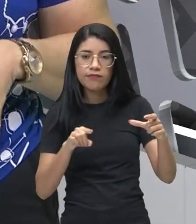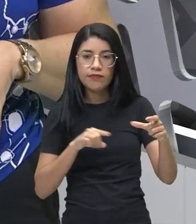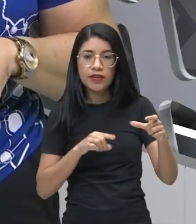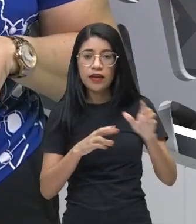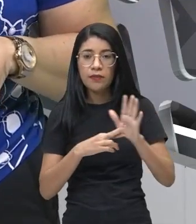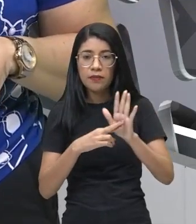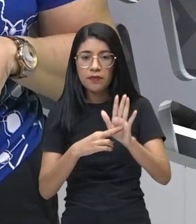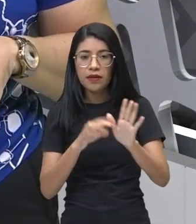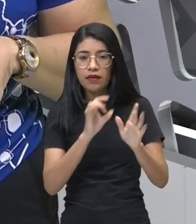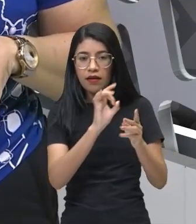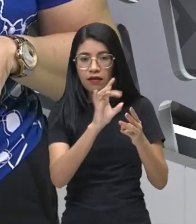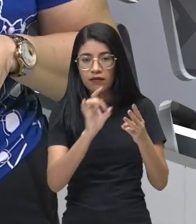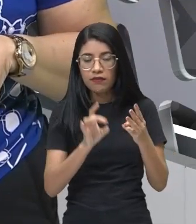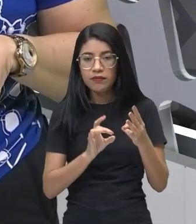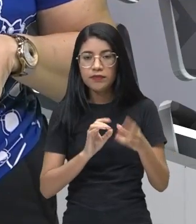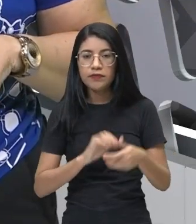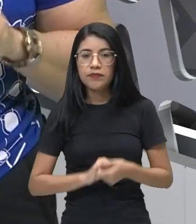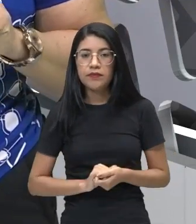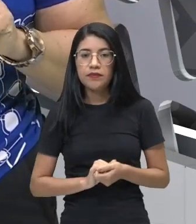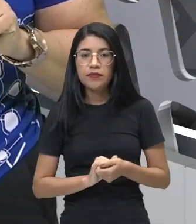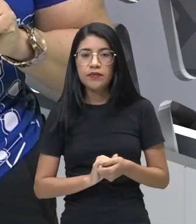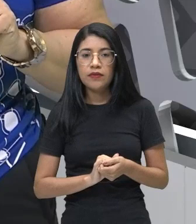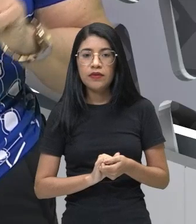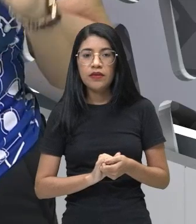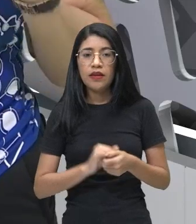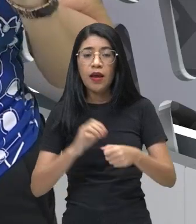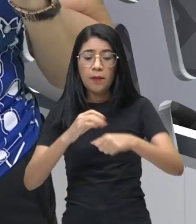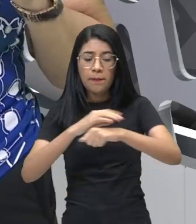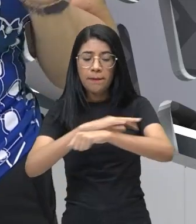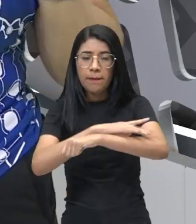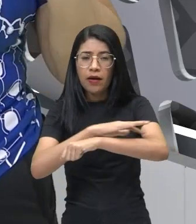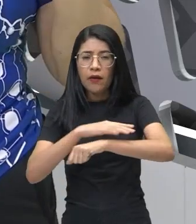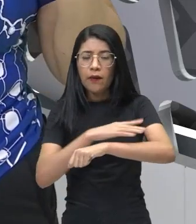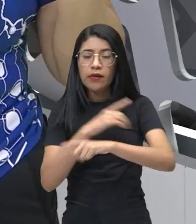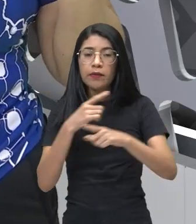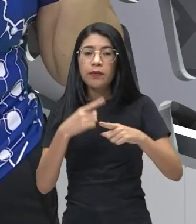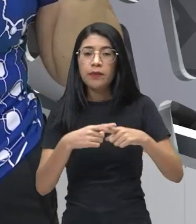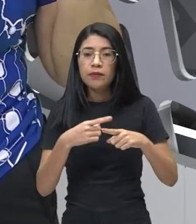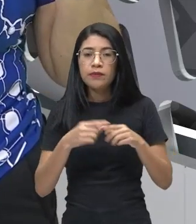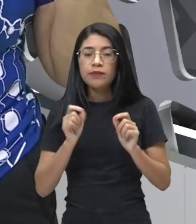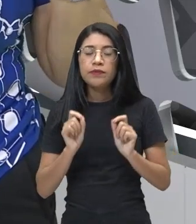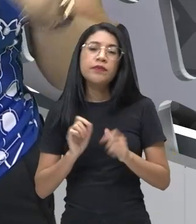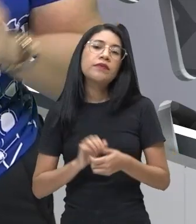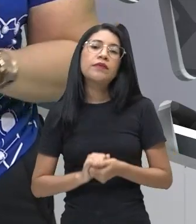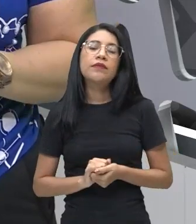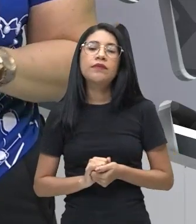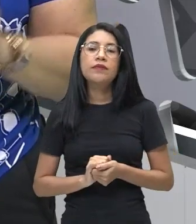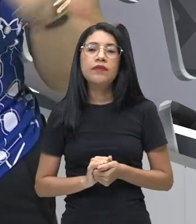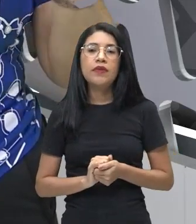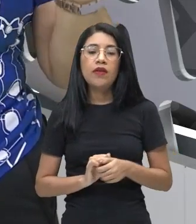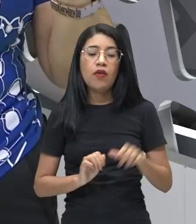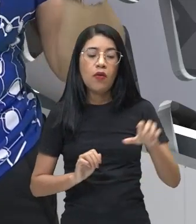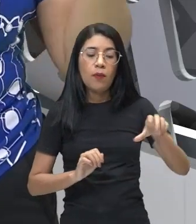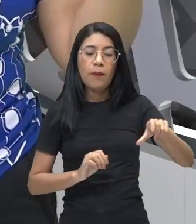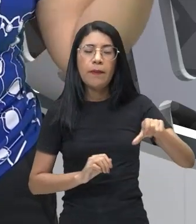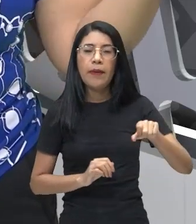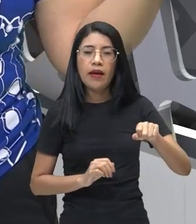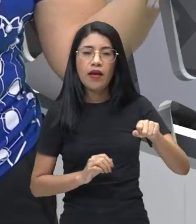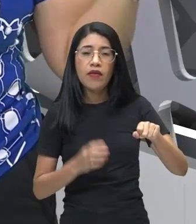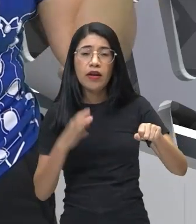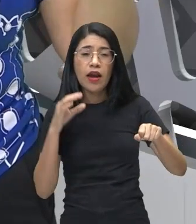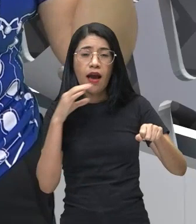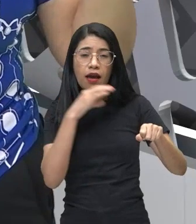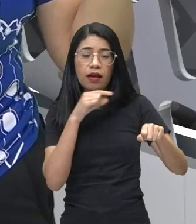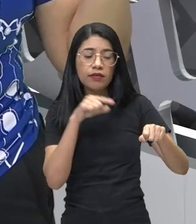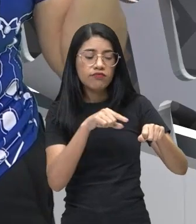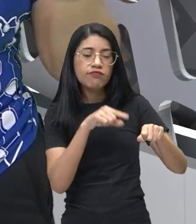E essa primeira aqui, ó, você tem a condução, porque se eu te pegar aqui na panela, vai aquecer devido a